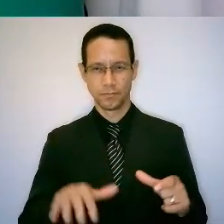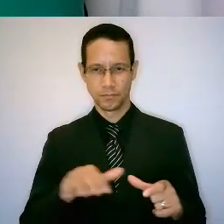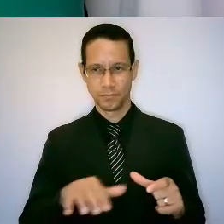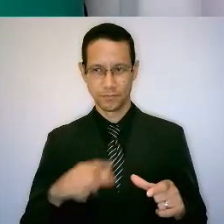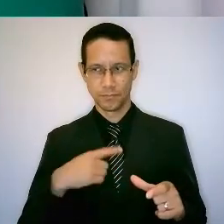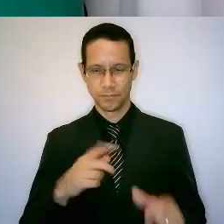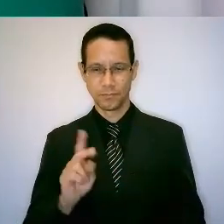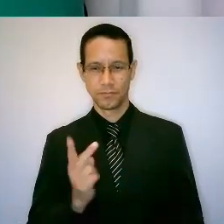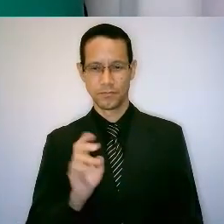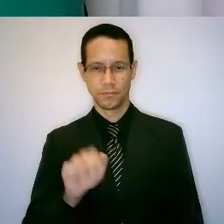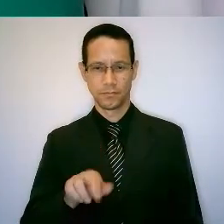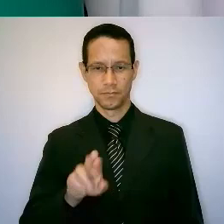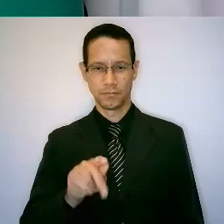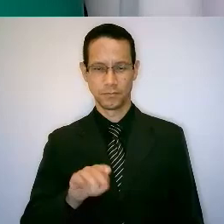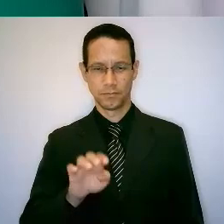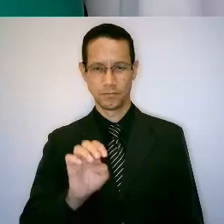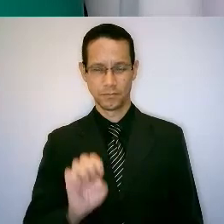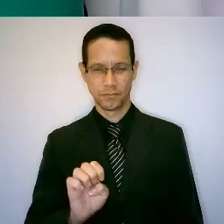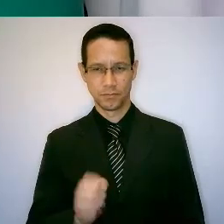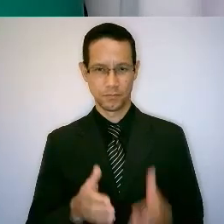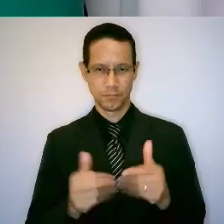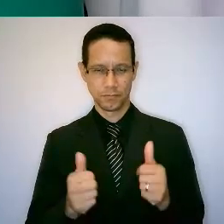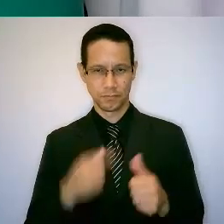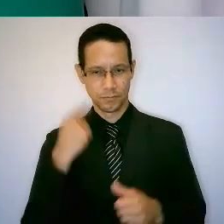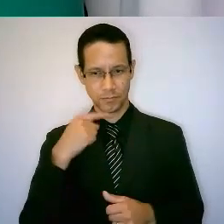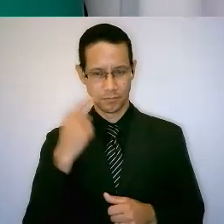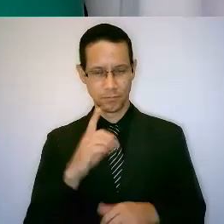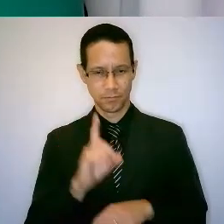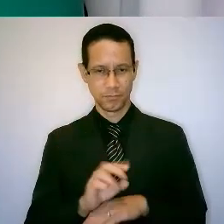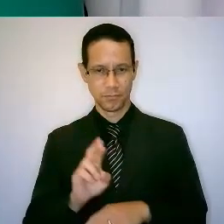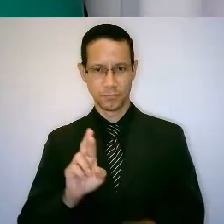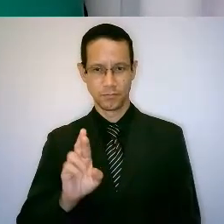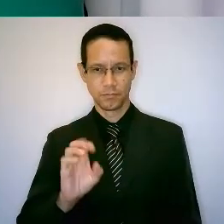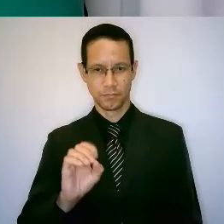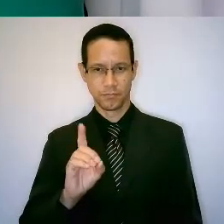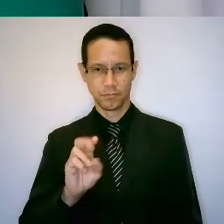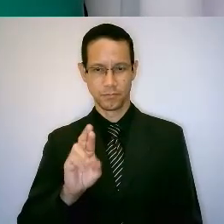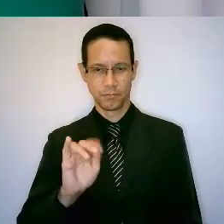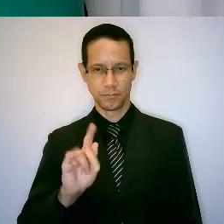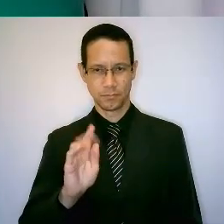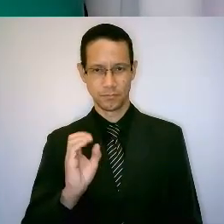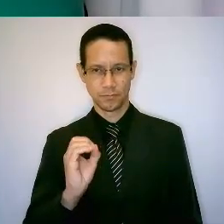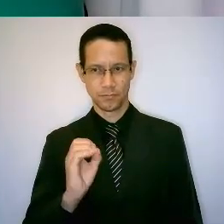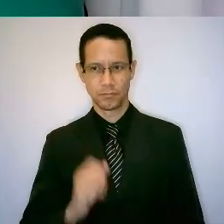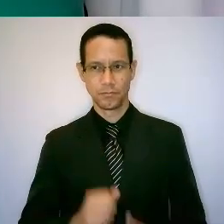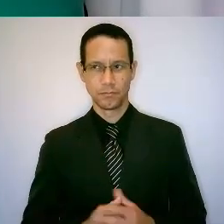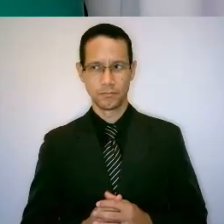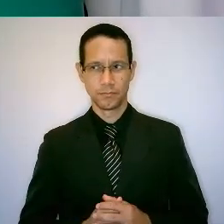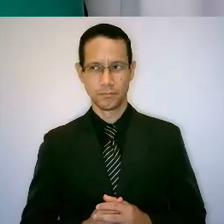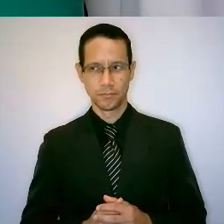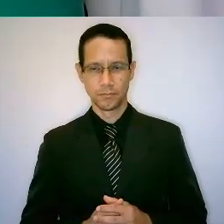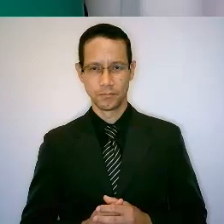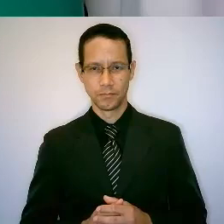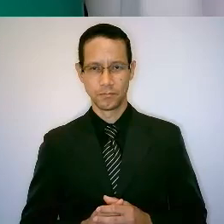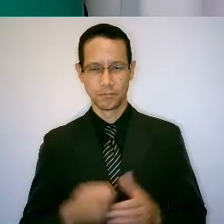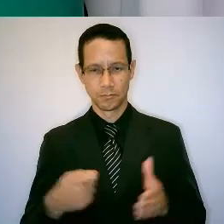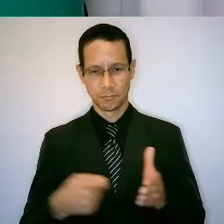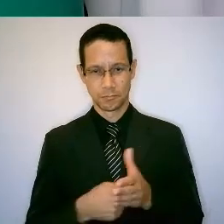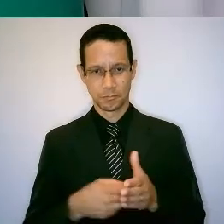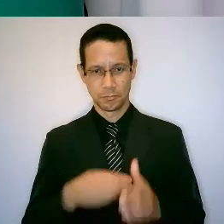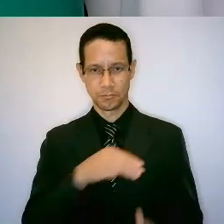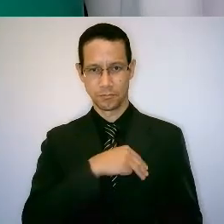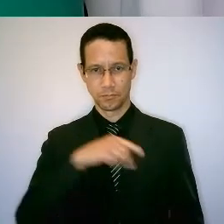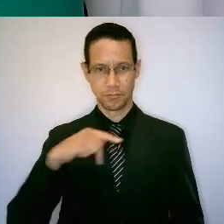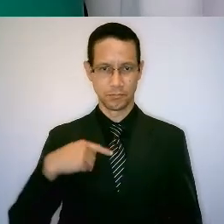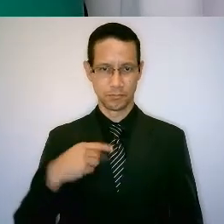Freire Machado o advogado Dr Rodrigo de Oliveira Carvalho apelado Ministério Público eu sou relator